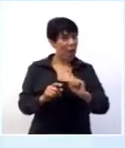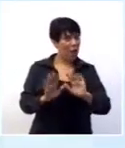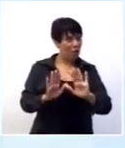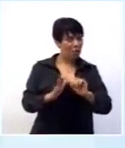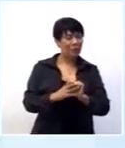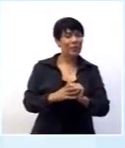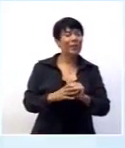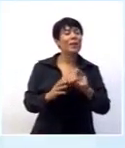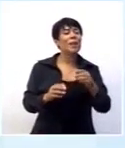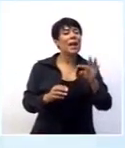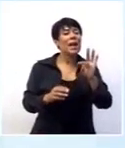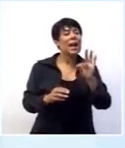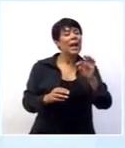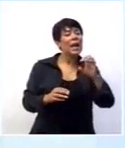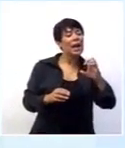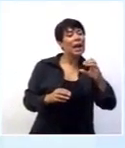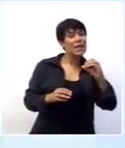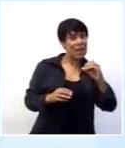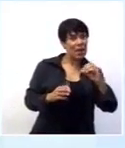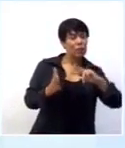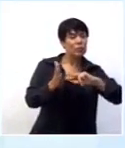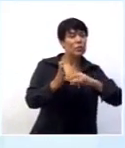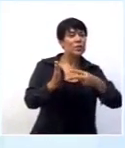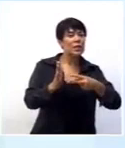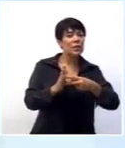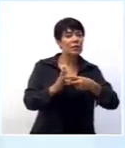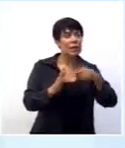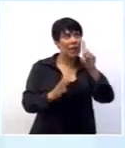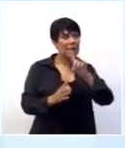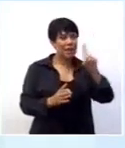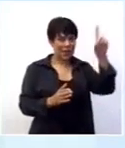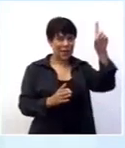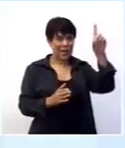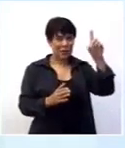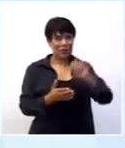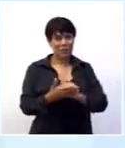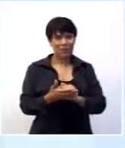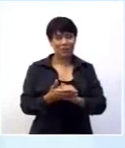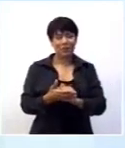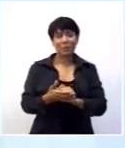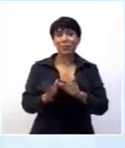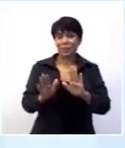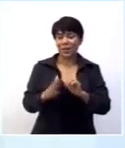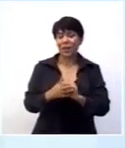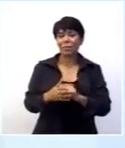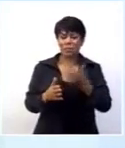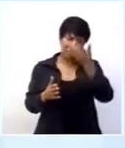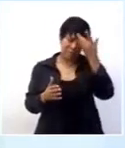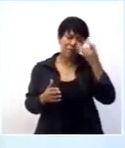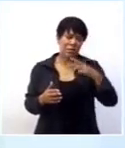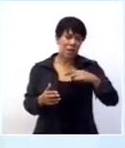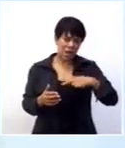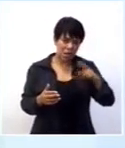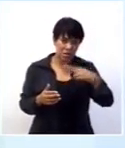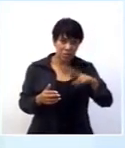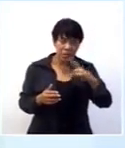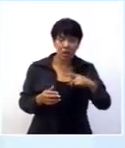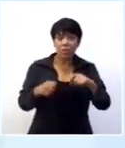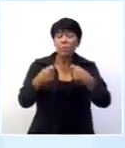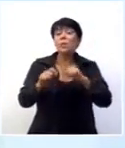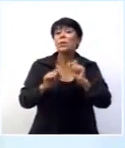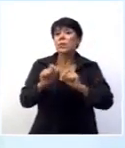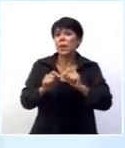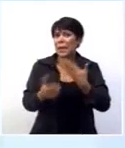está falando do quê? A gente está falando de Deus. Quem vai se tornar, por exemplo, um religioso, ele tem que estudar o